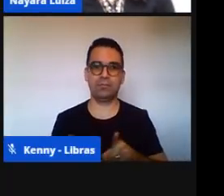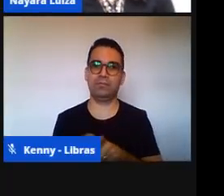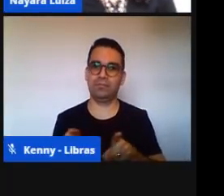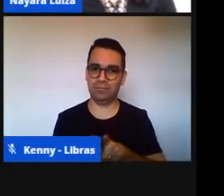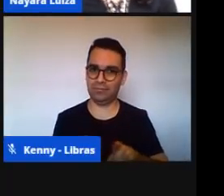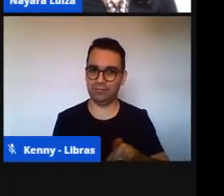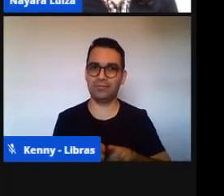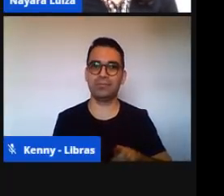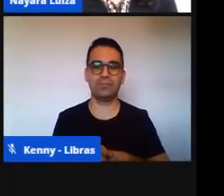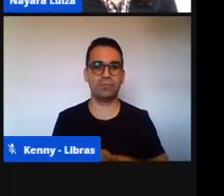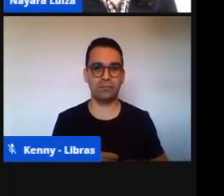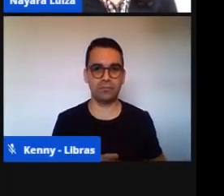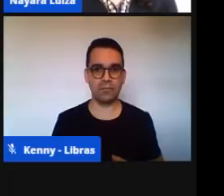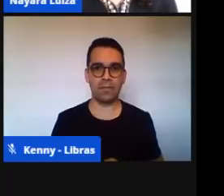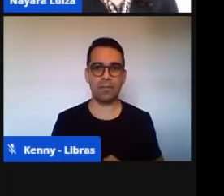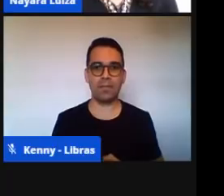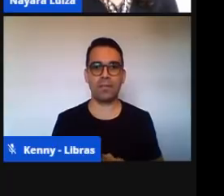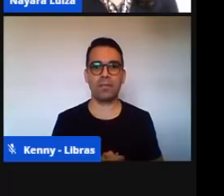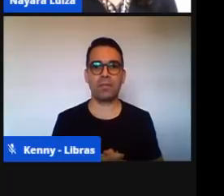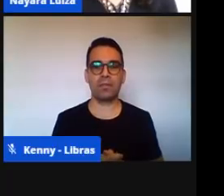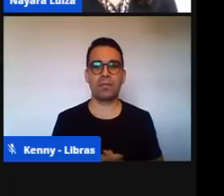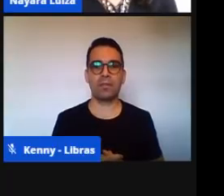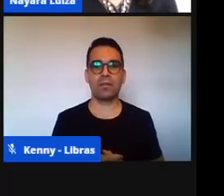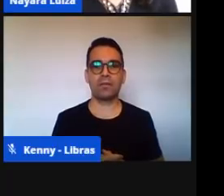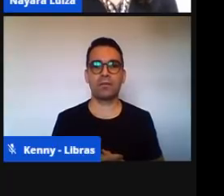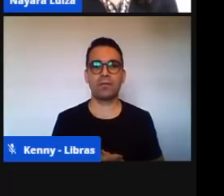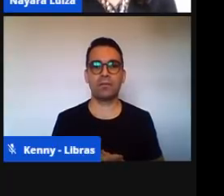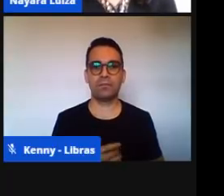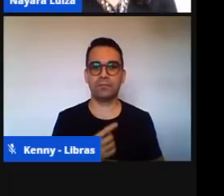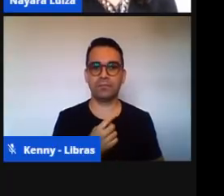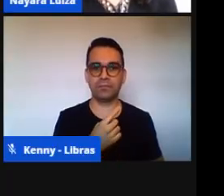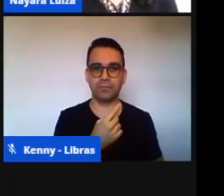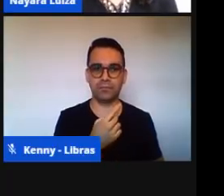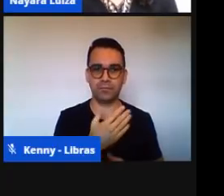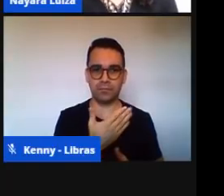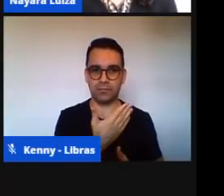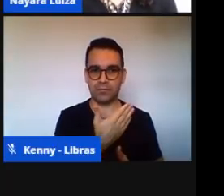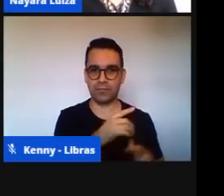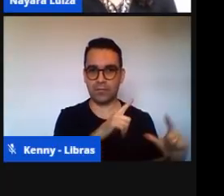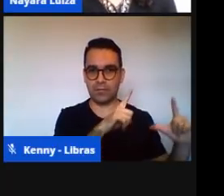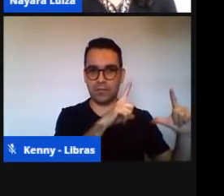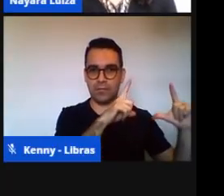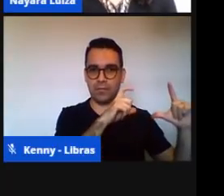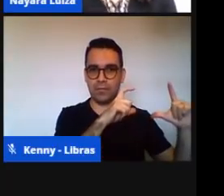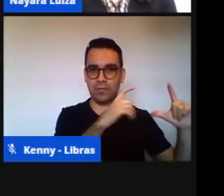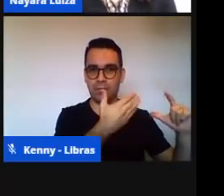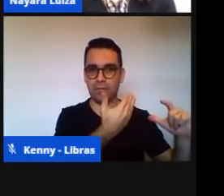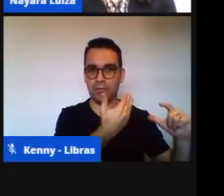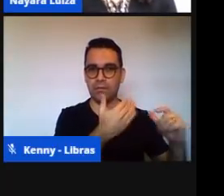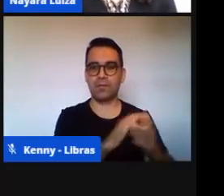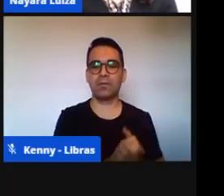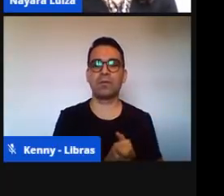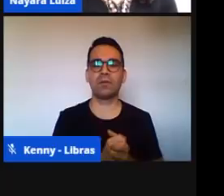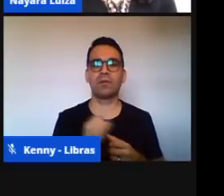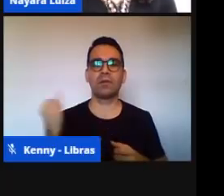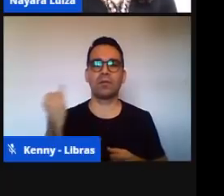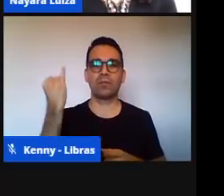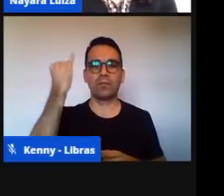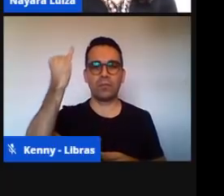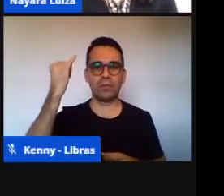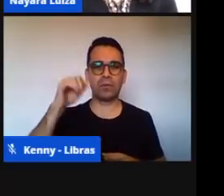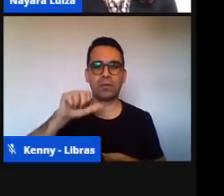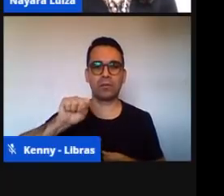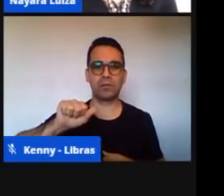É importante também a disponibilização de produtos de higienização, o sabonete líquido de